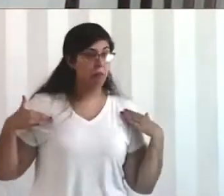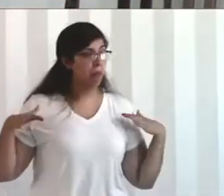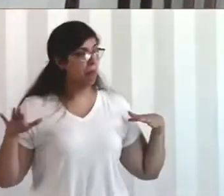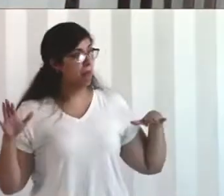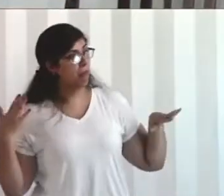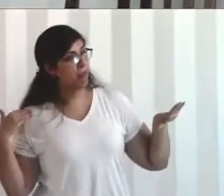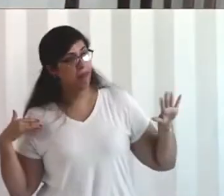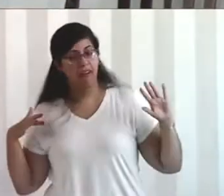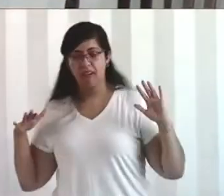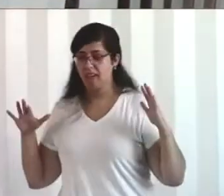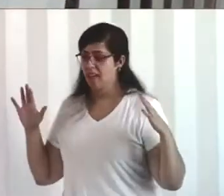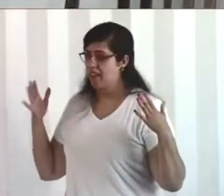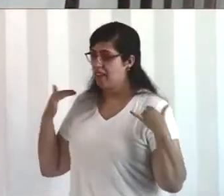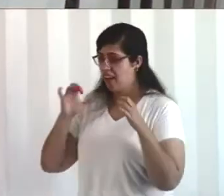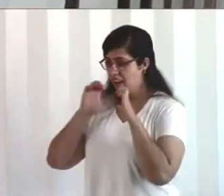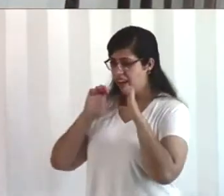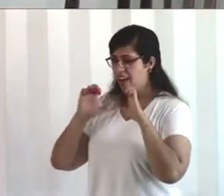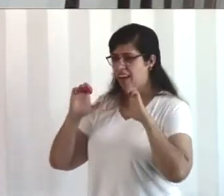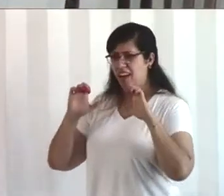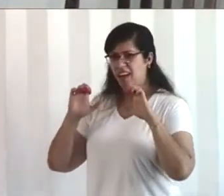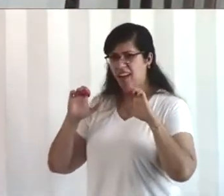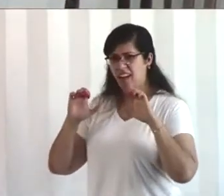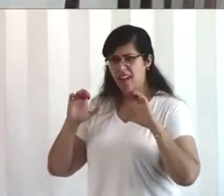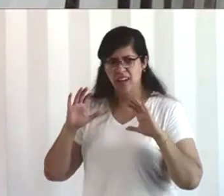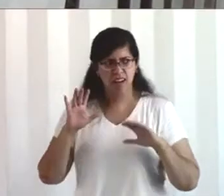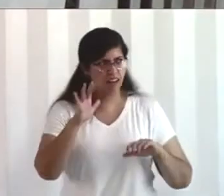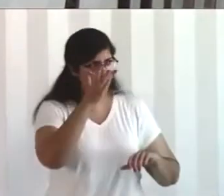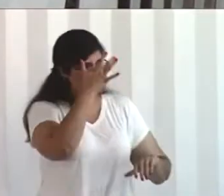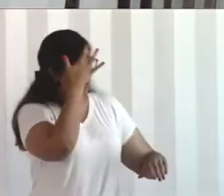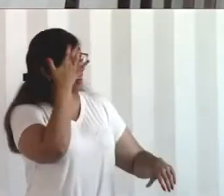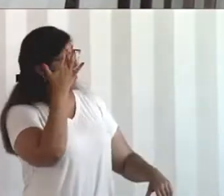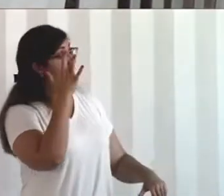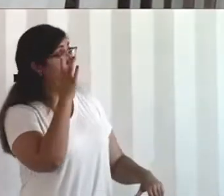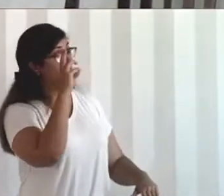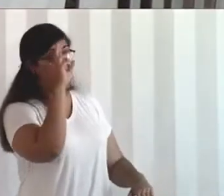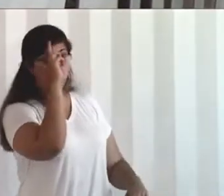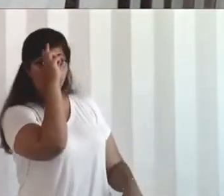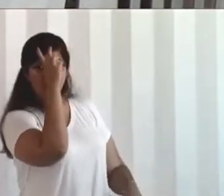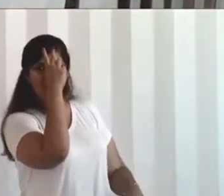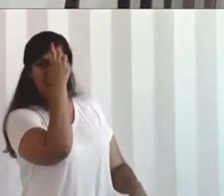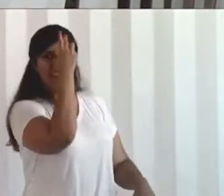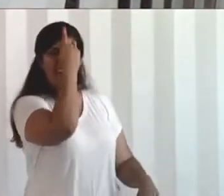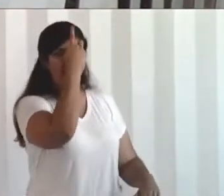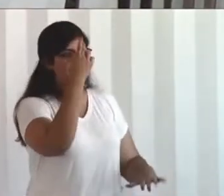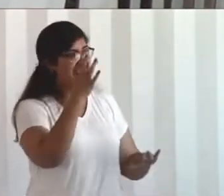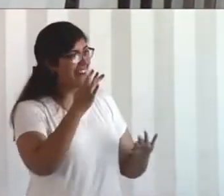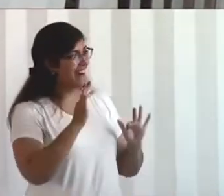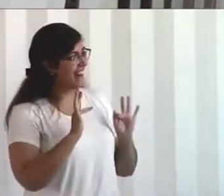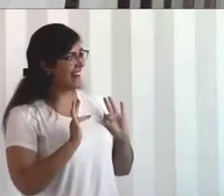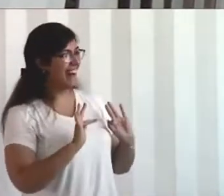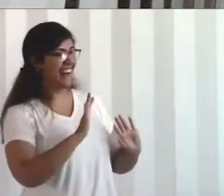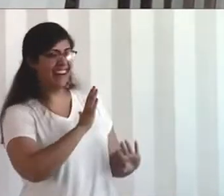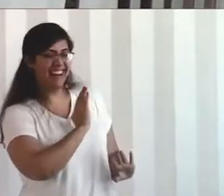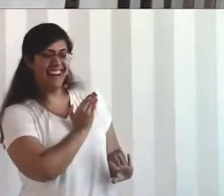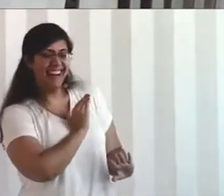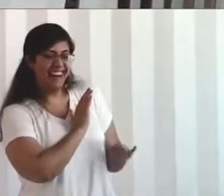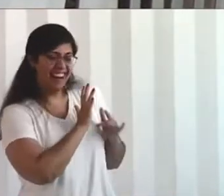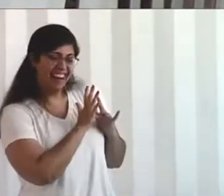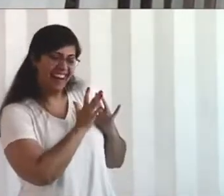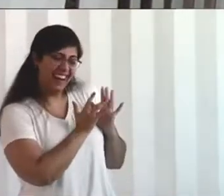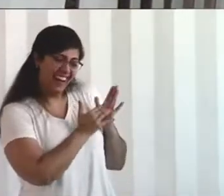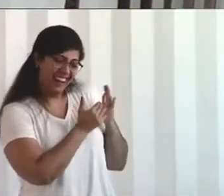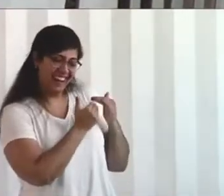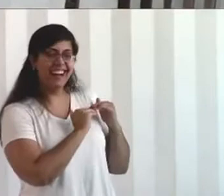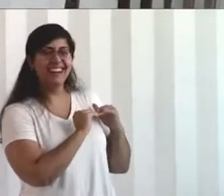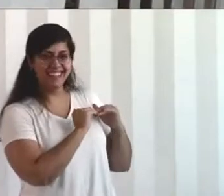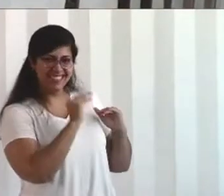conversão. É como um deserto de terra seca e de repente uma flor